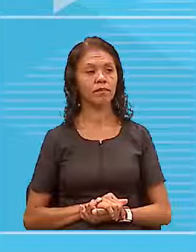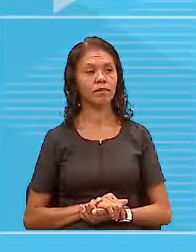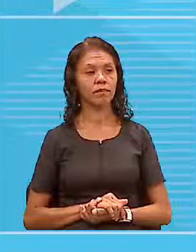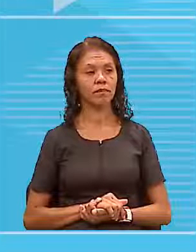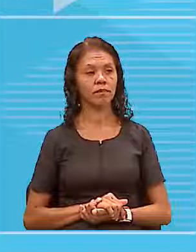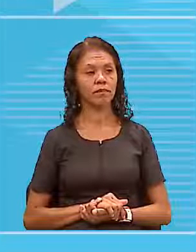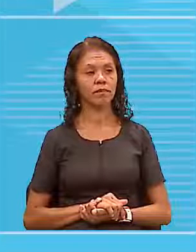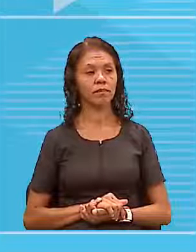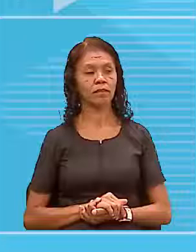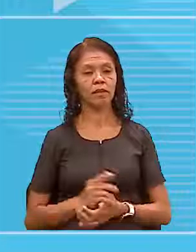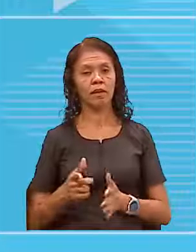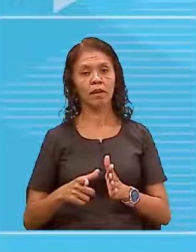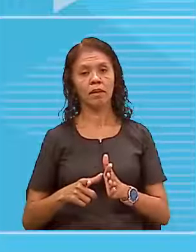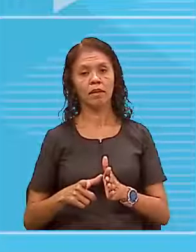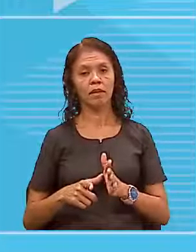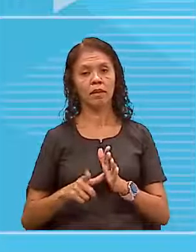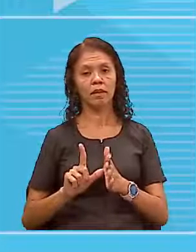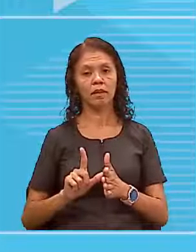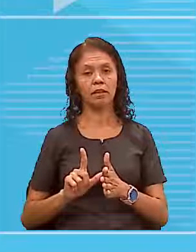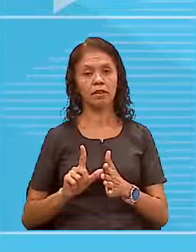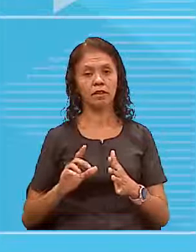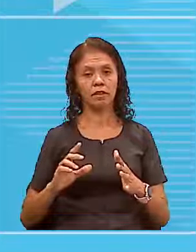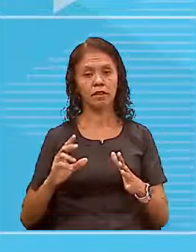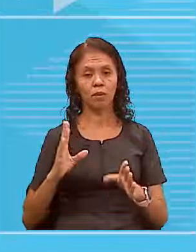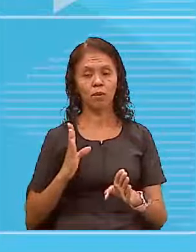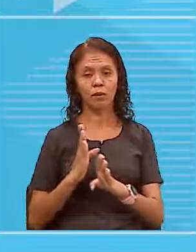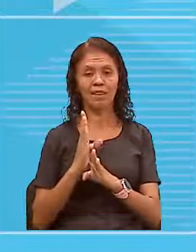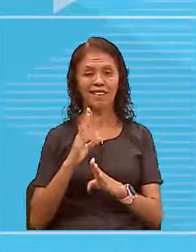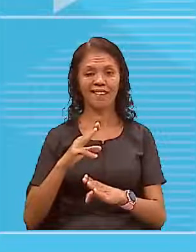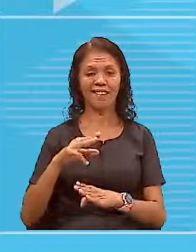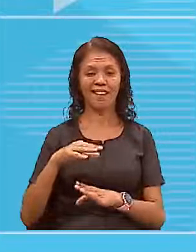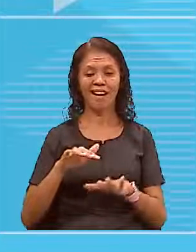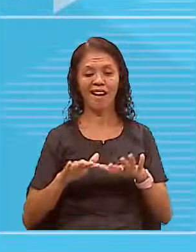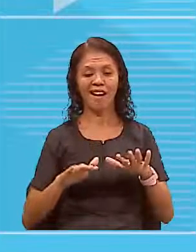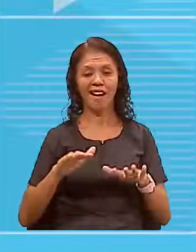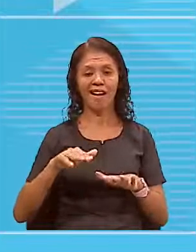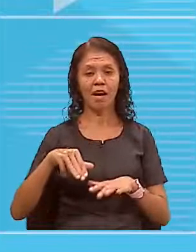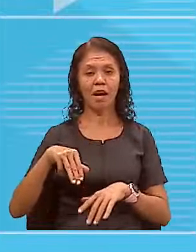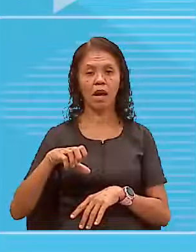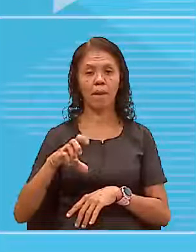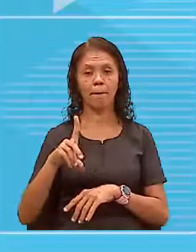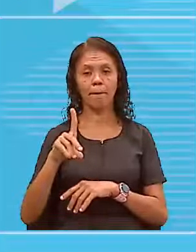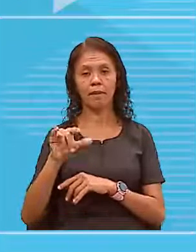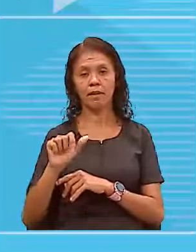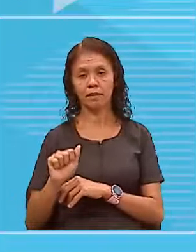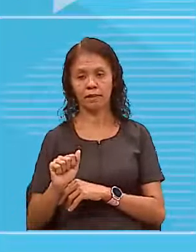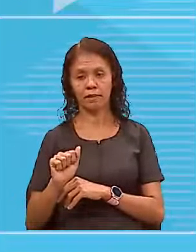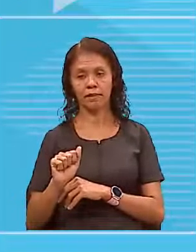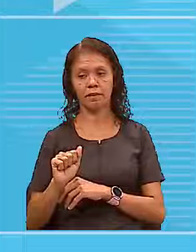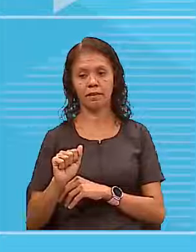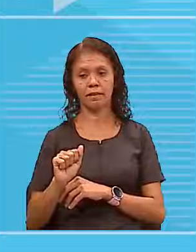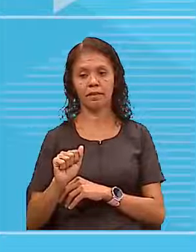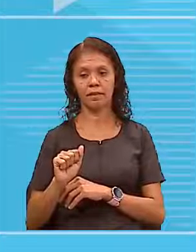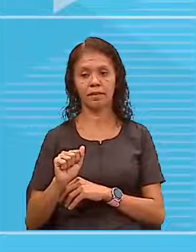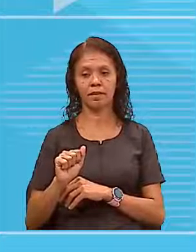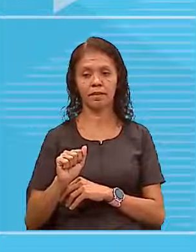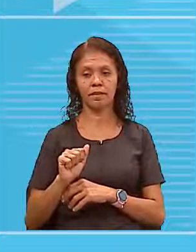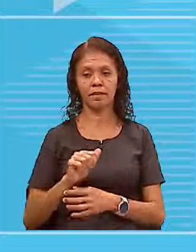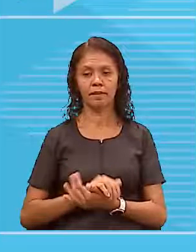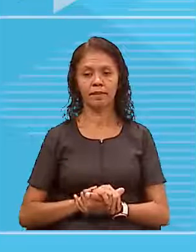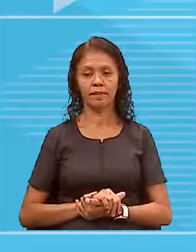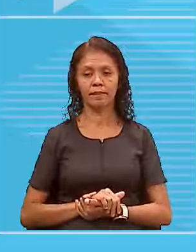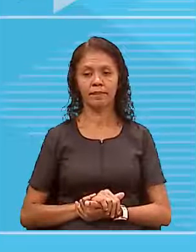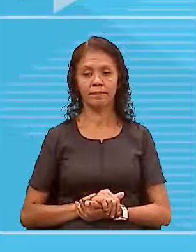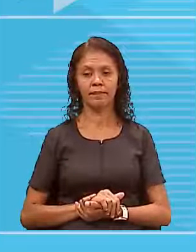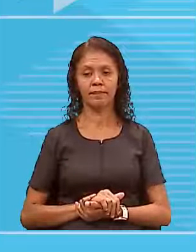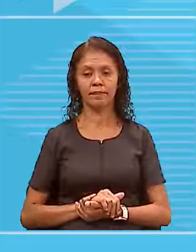a média, como você acabou de tirar. A média, 1, 2, 3, 4, você acabou de tirar a média. A